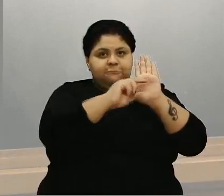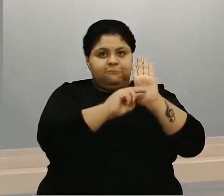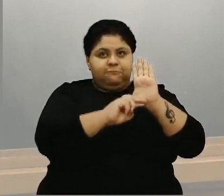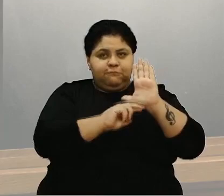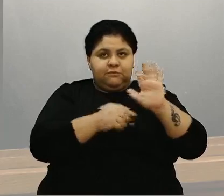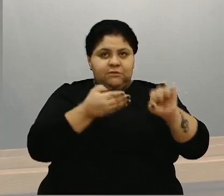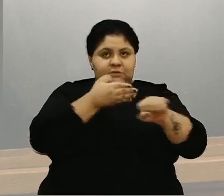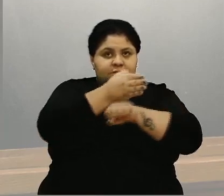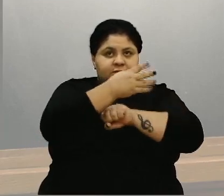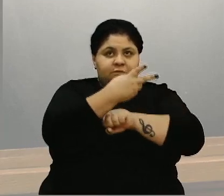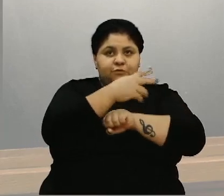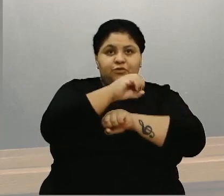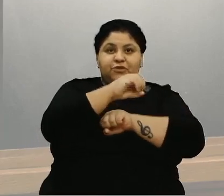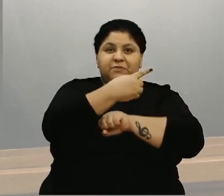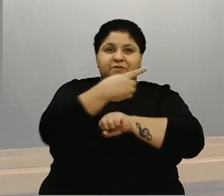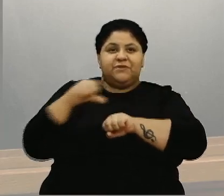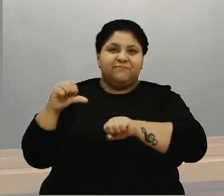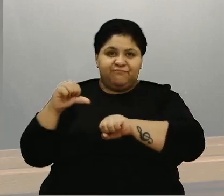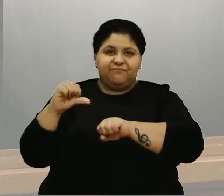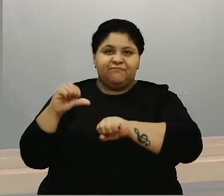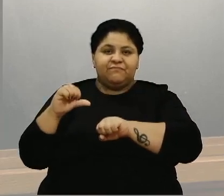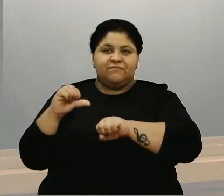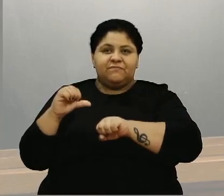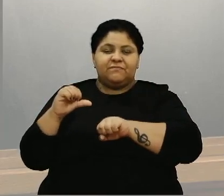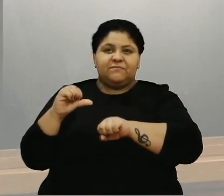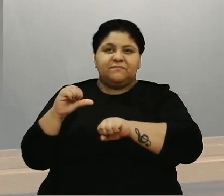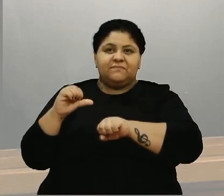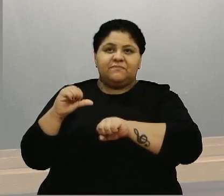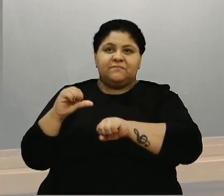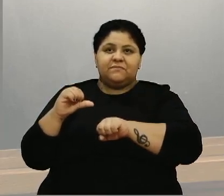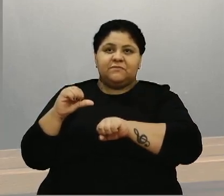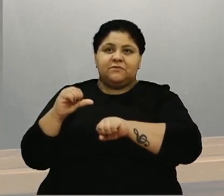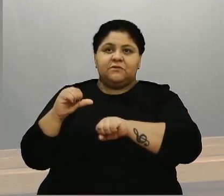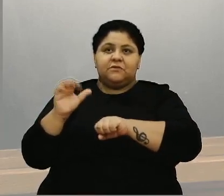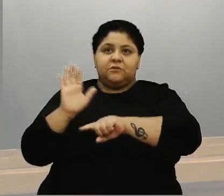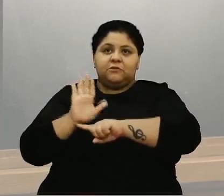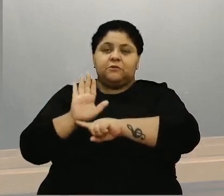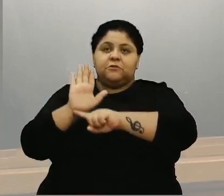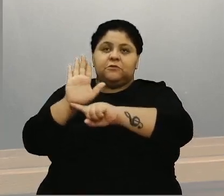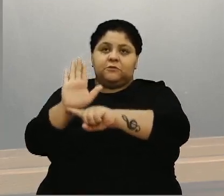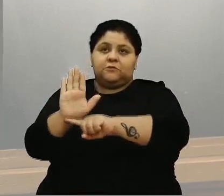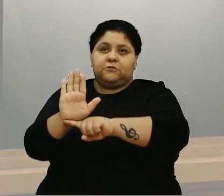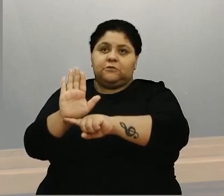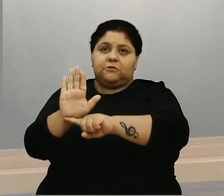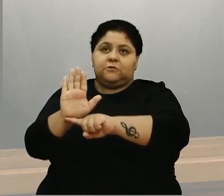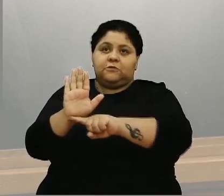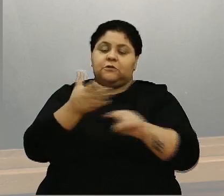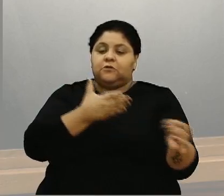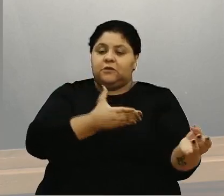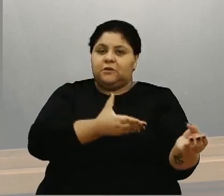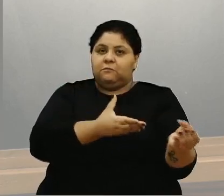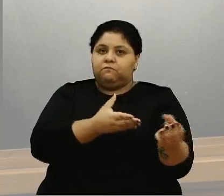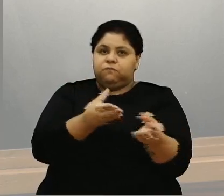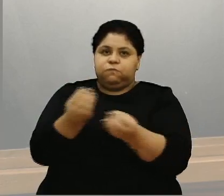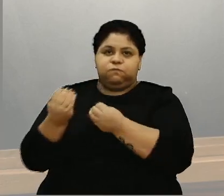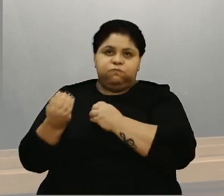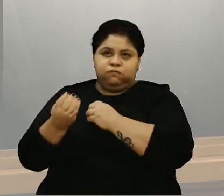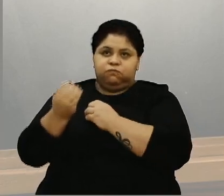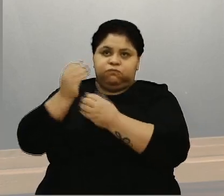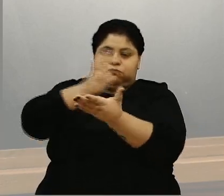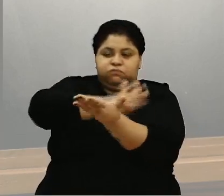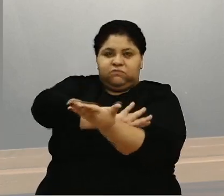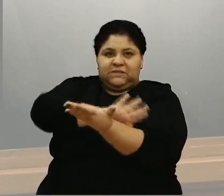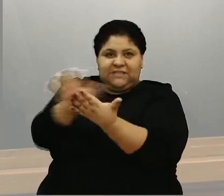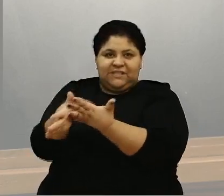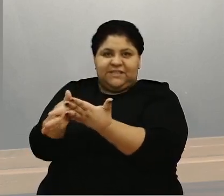em 2019 e que ajudaram e contribuíram muito para a tragédia desse